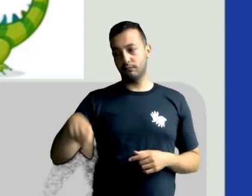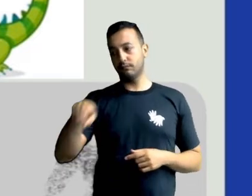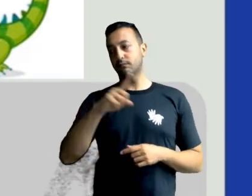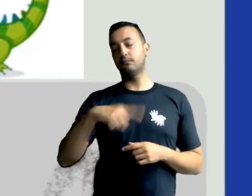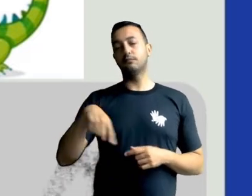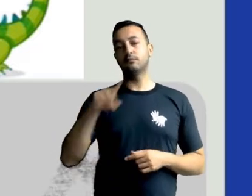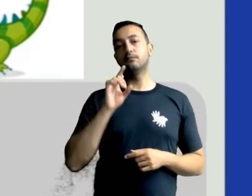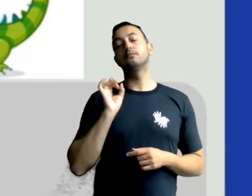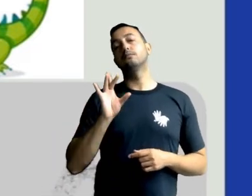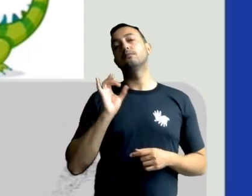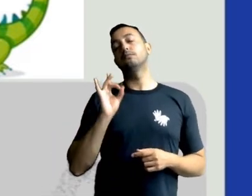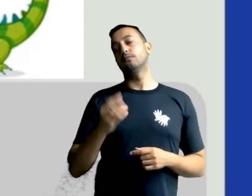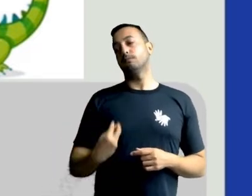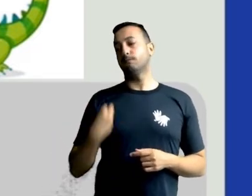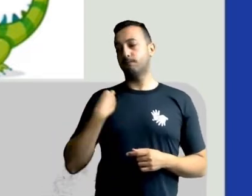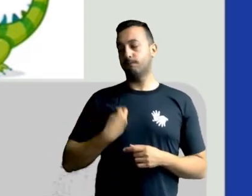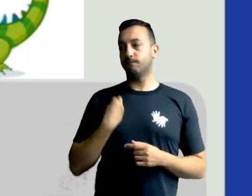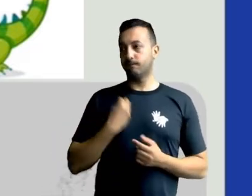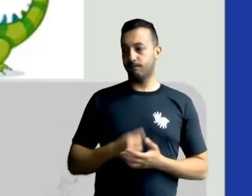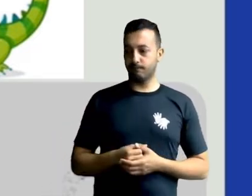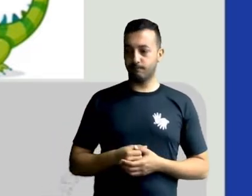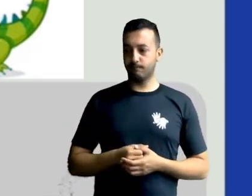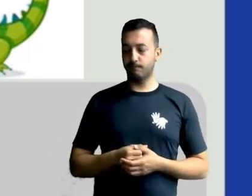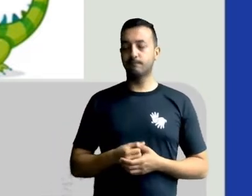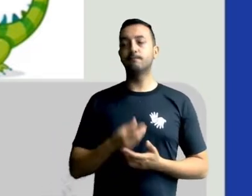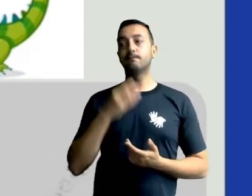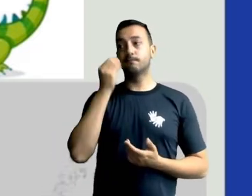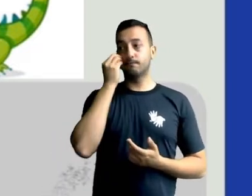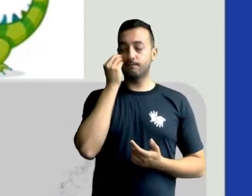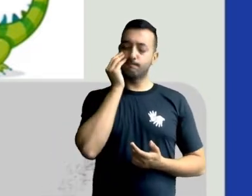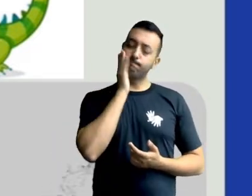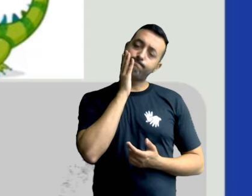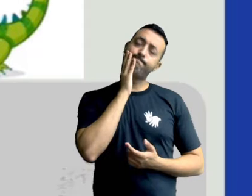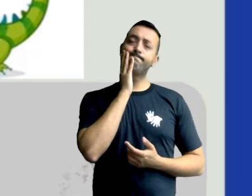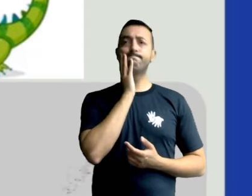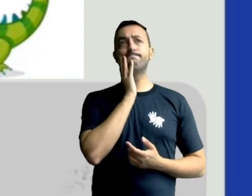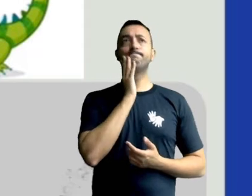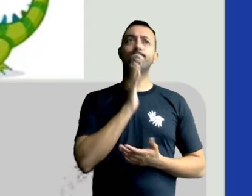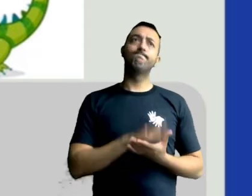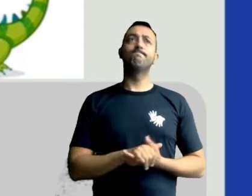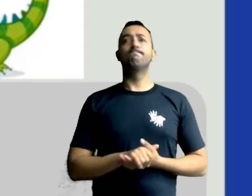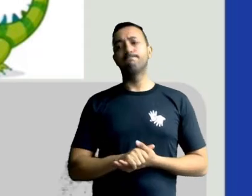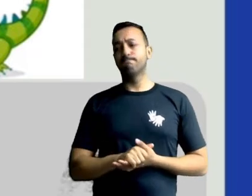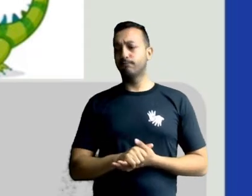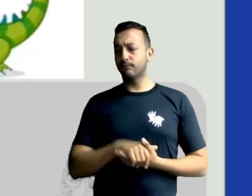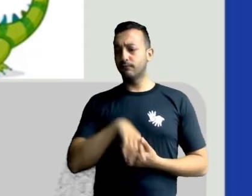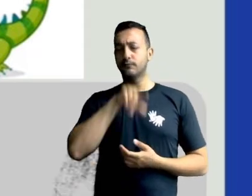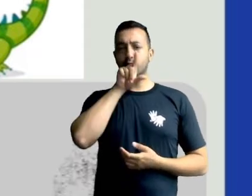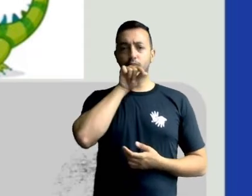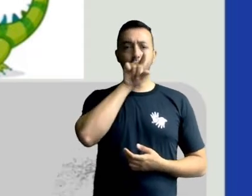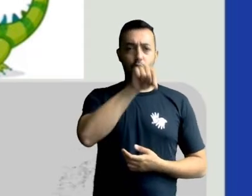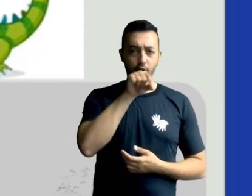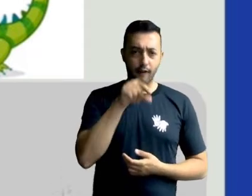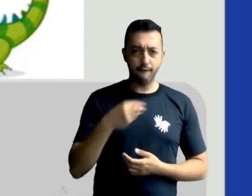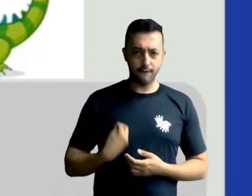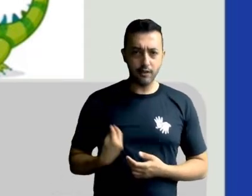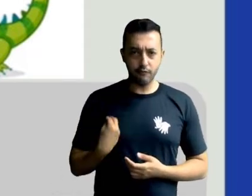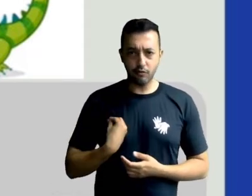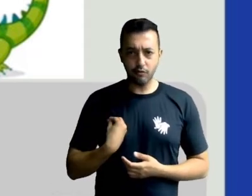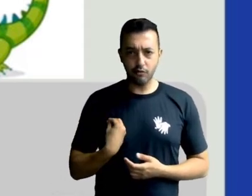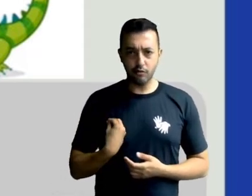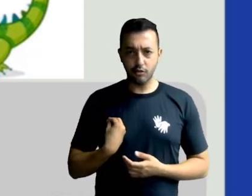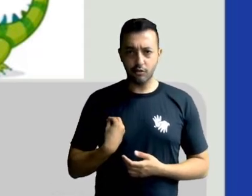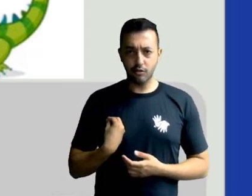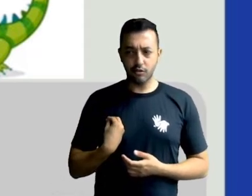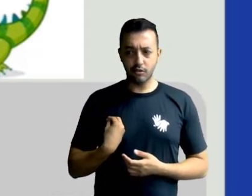Circule apenas de seres vivos. Vamos lá. O tucano é ser